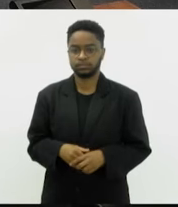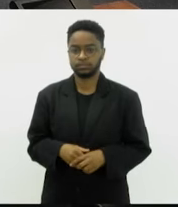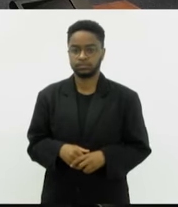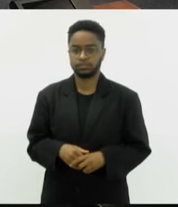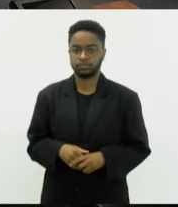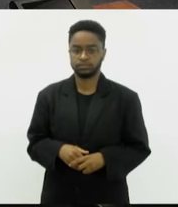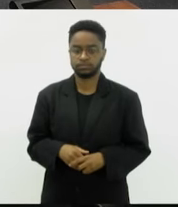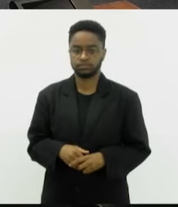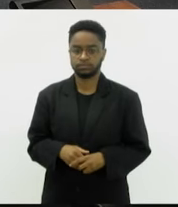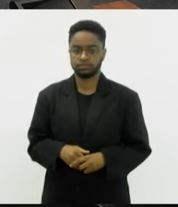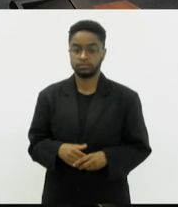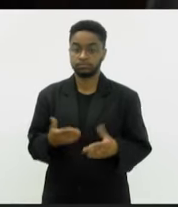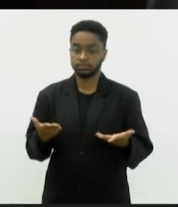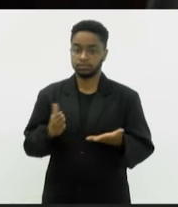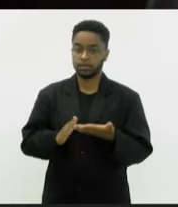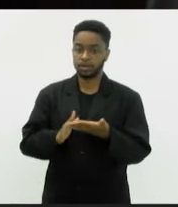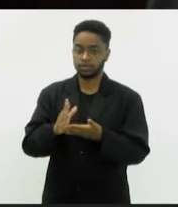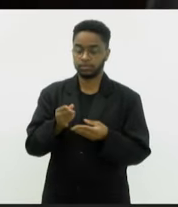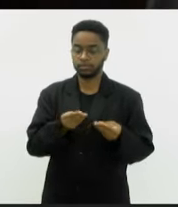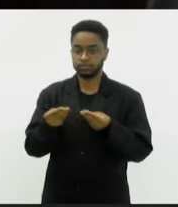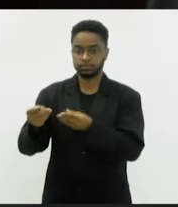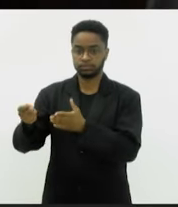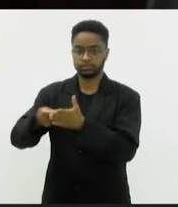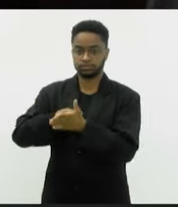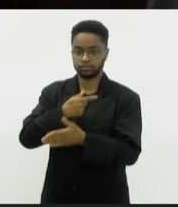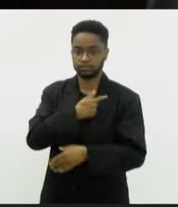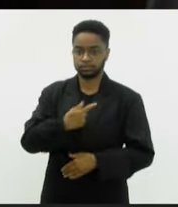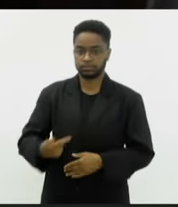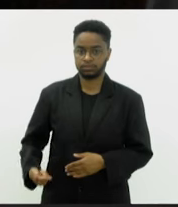Então, aprovado, vai autógrafo.